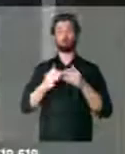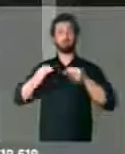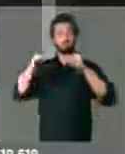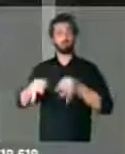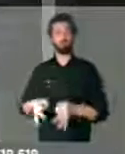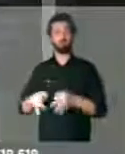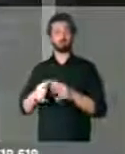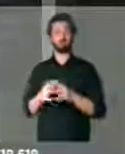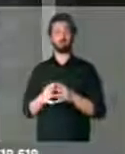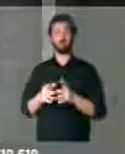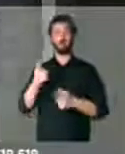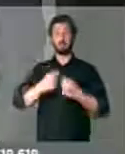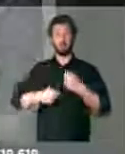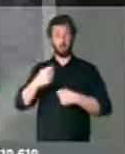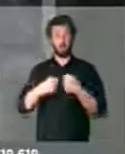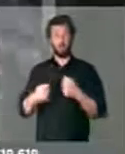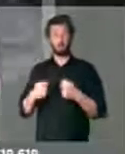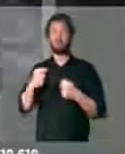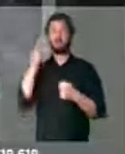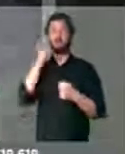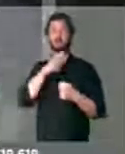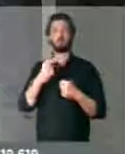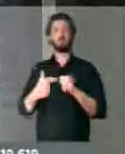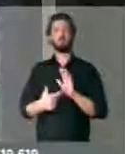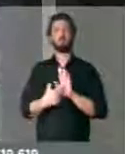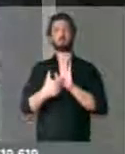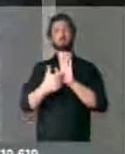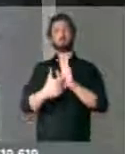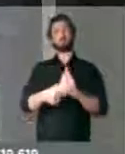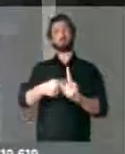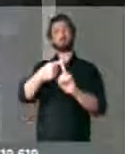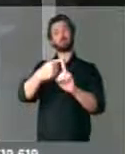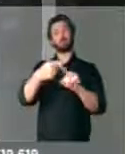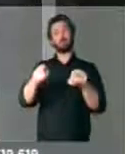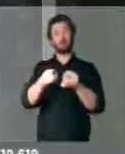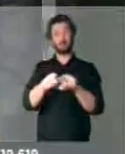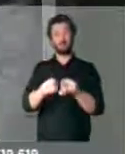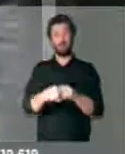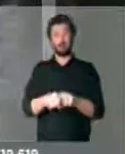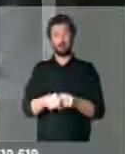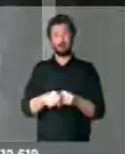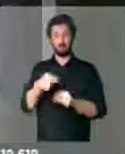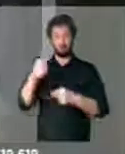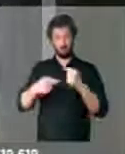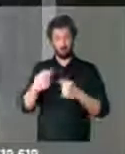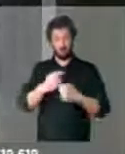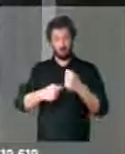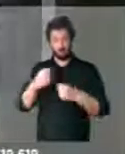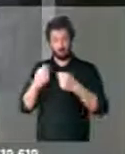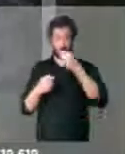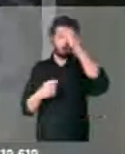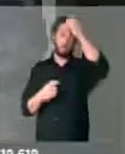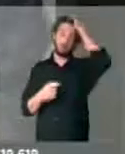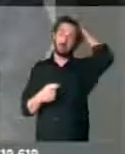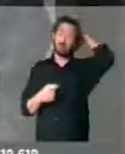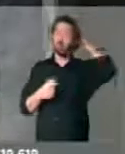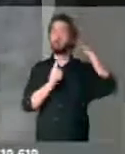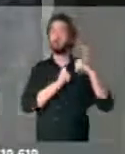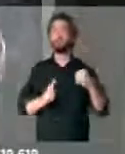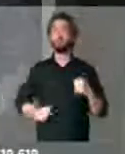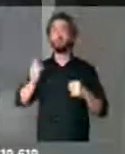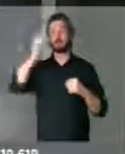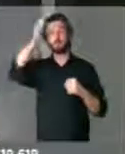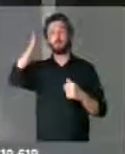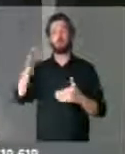corretas e a economia está reagindo de forma positiva. A política econômica do governo do presidente Michel